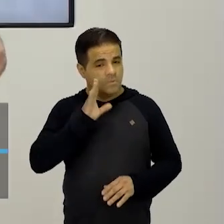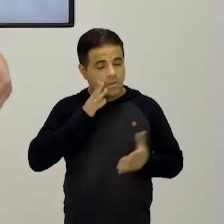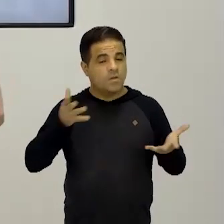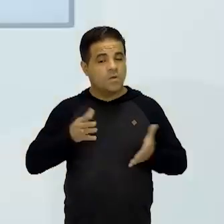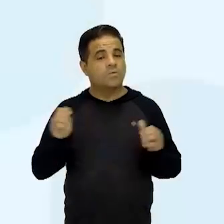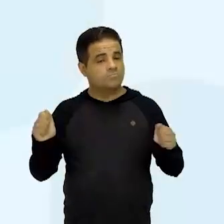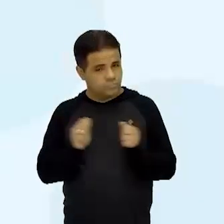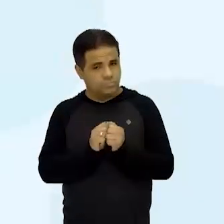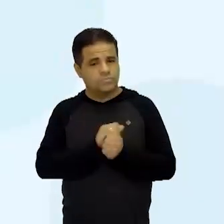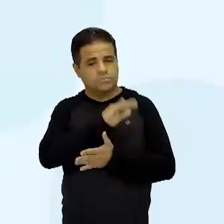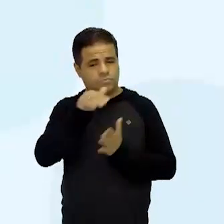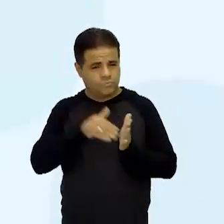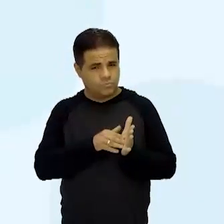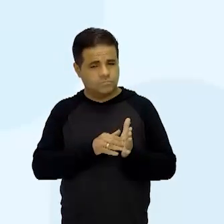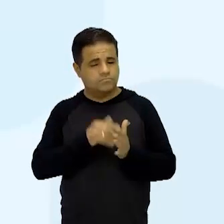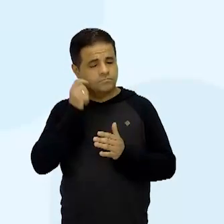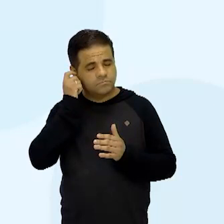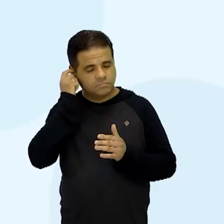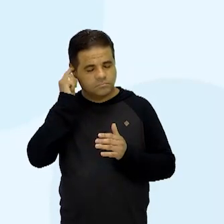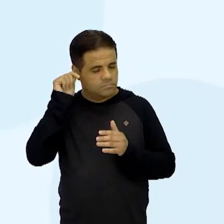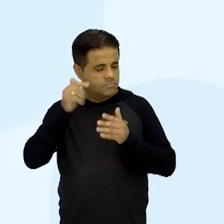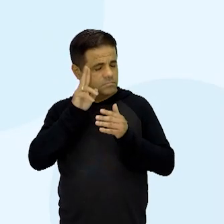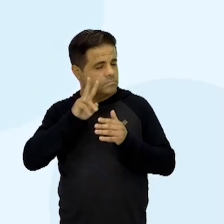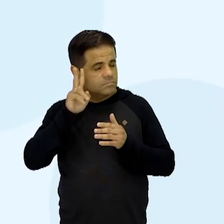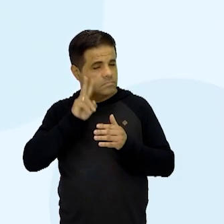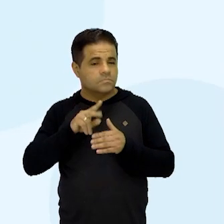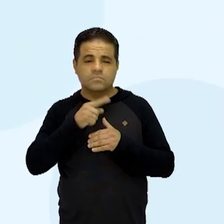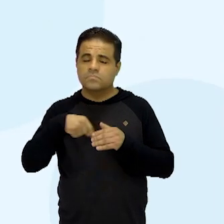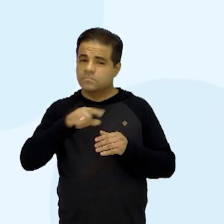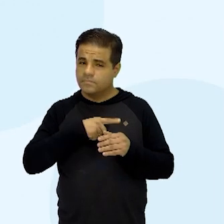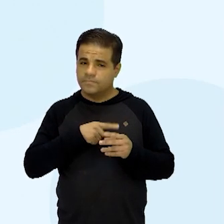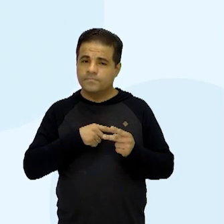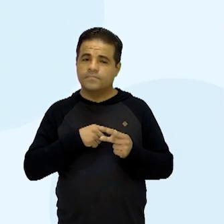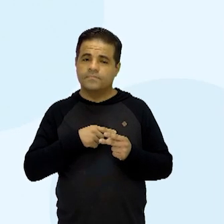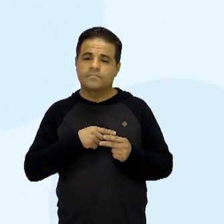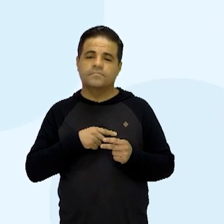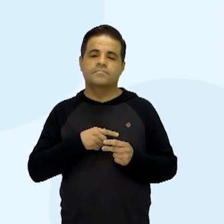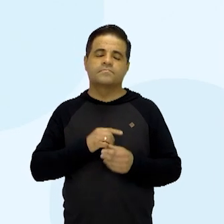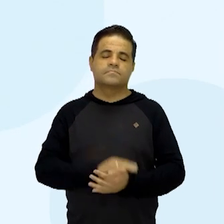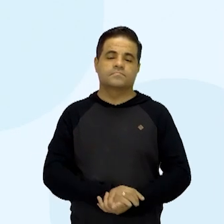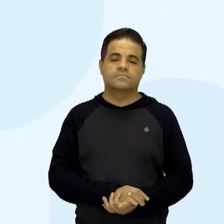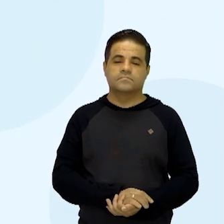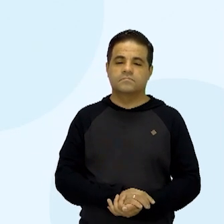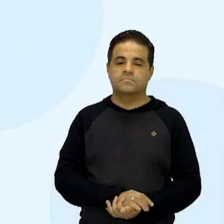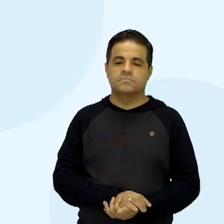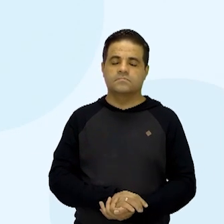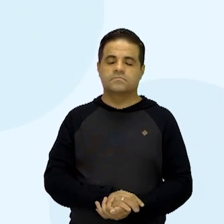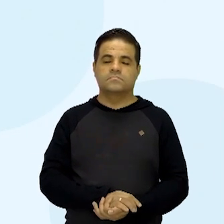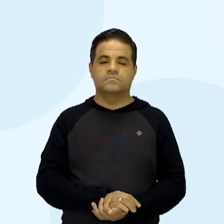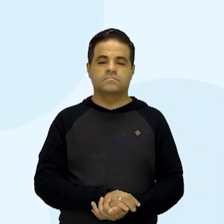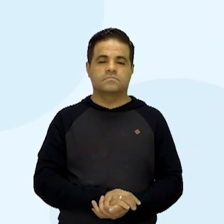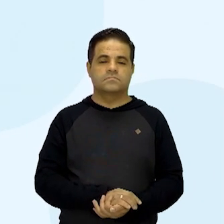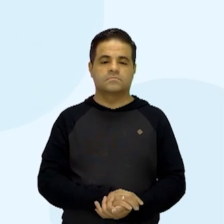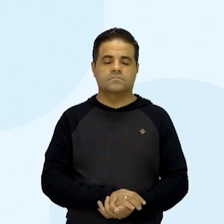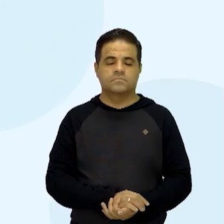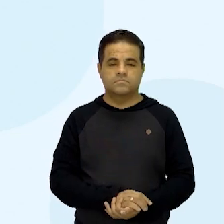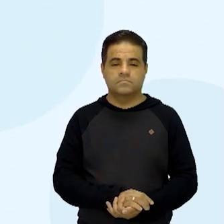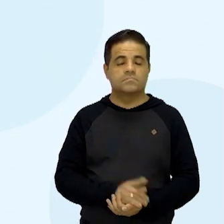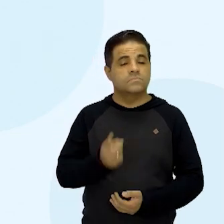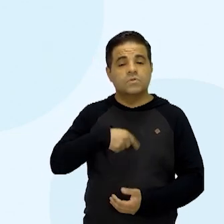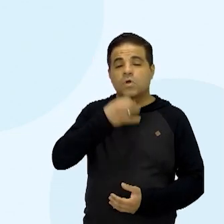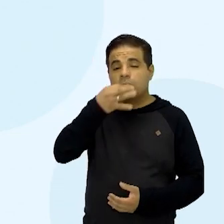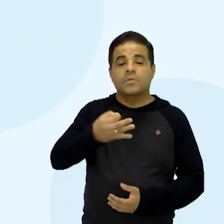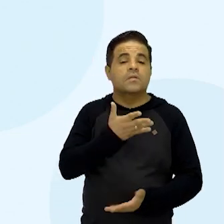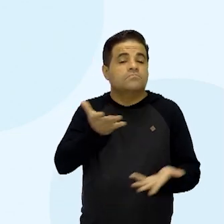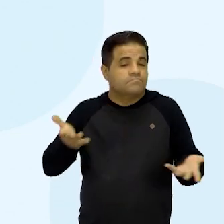vamos juntar todas elas para a gente fazer aquela recordada, né? Então, a gente tem aí, our general opinion about 4 different topics. Então, foi a nossa